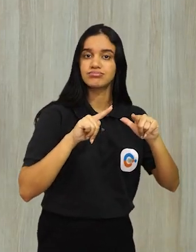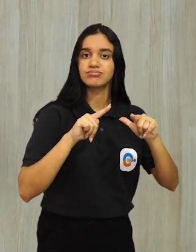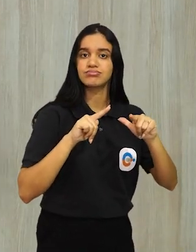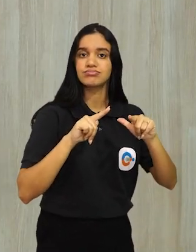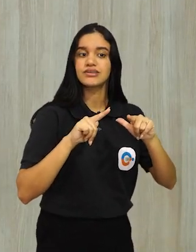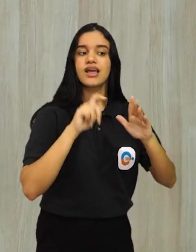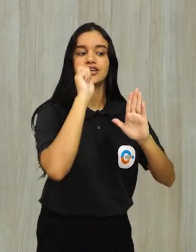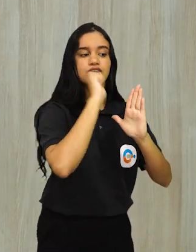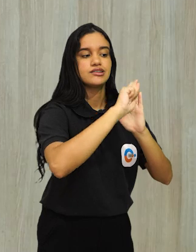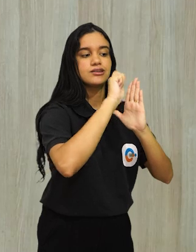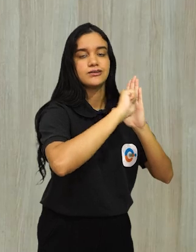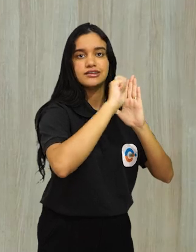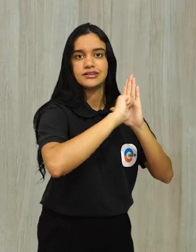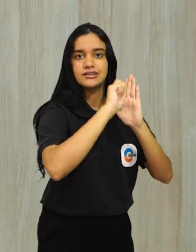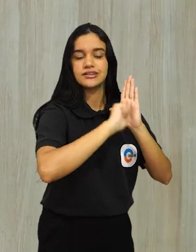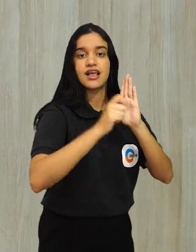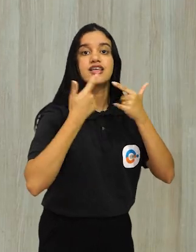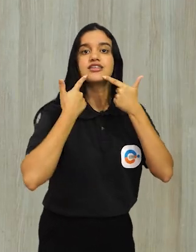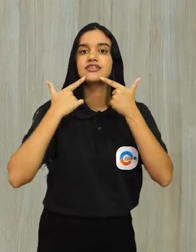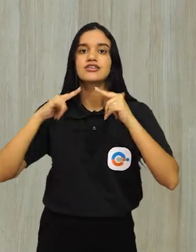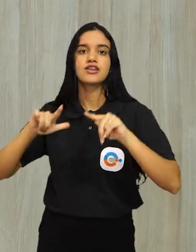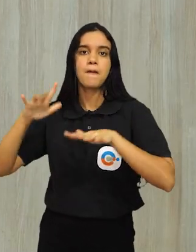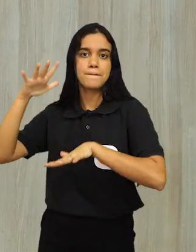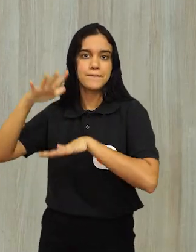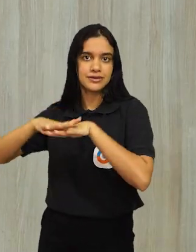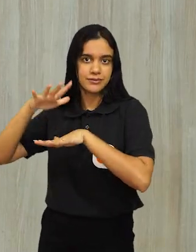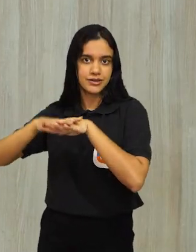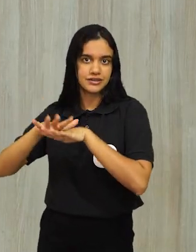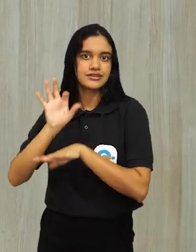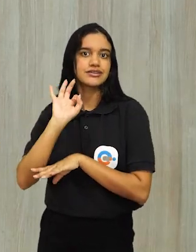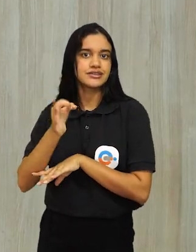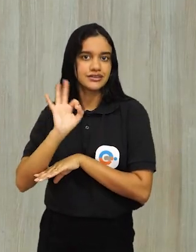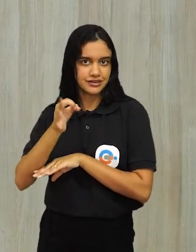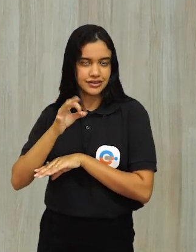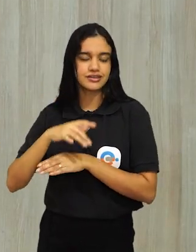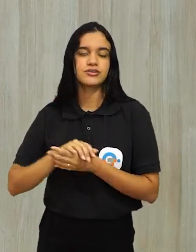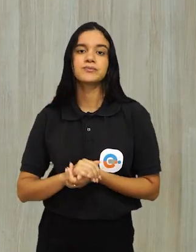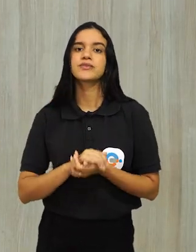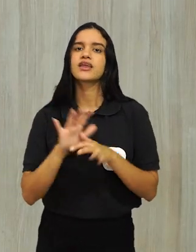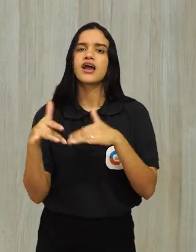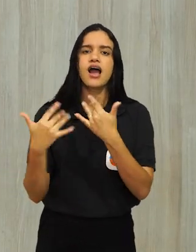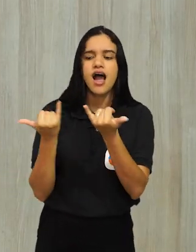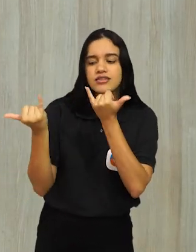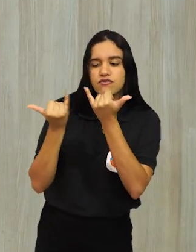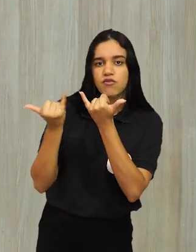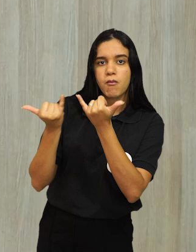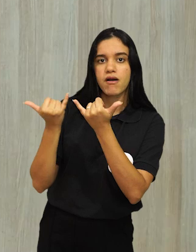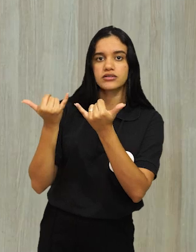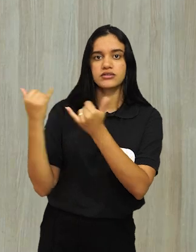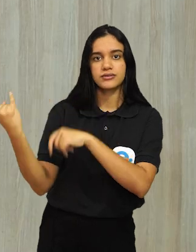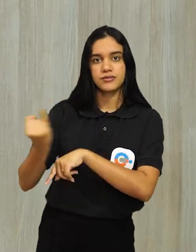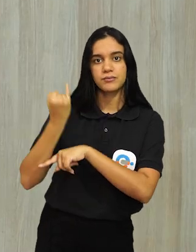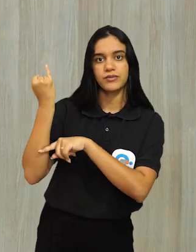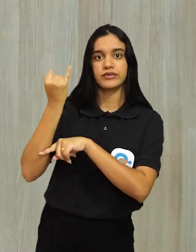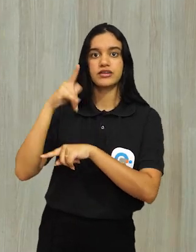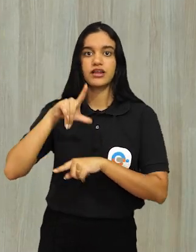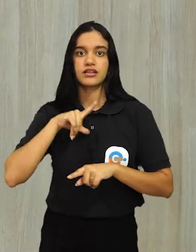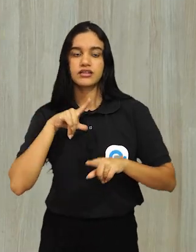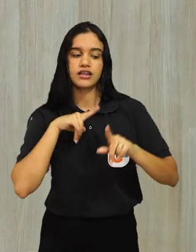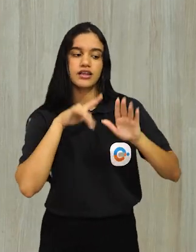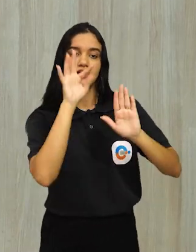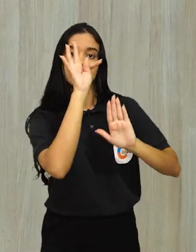linguagem escrita PR linguagem matemáticas a gente tem que pegar as informações importantes que tem no